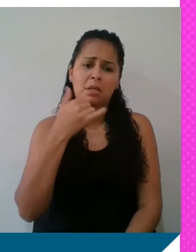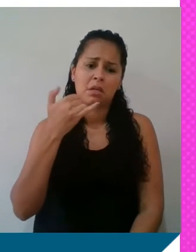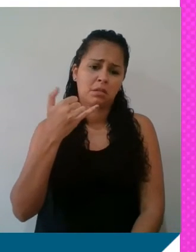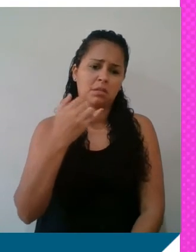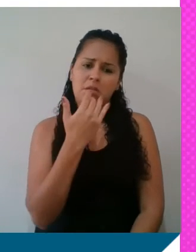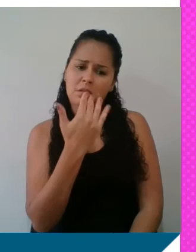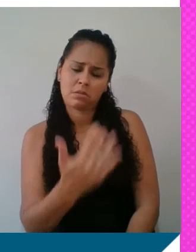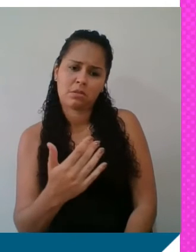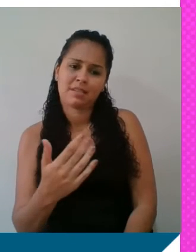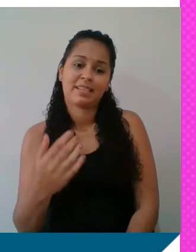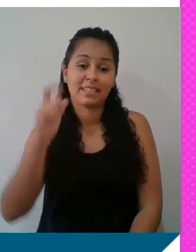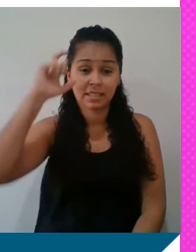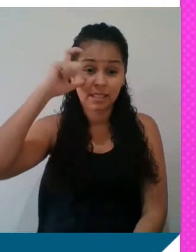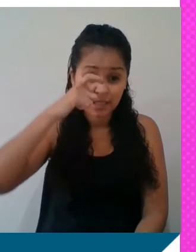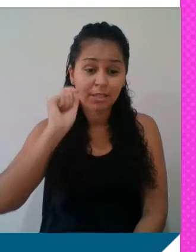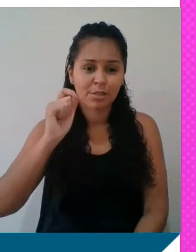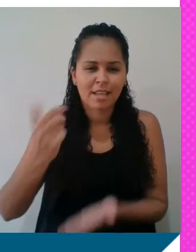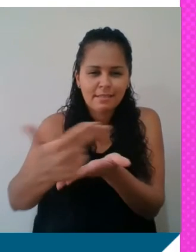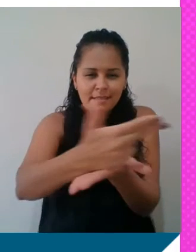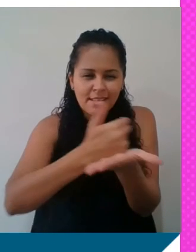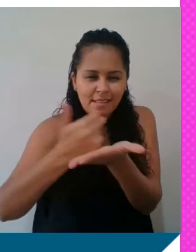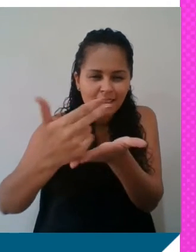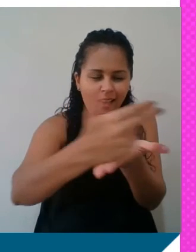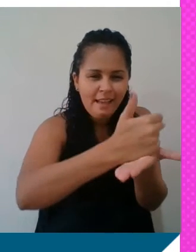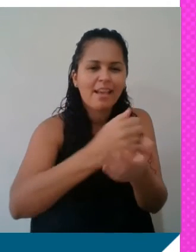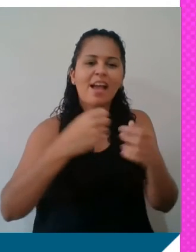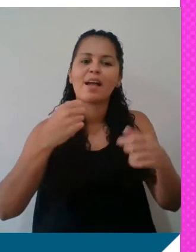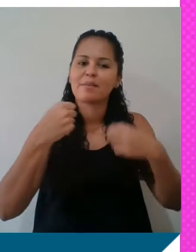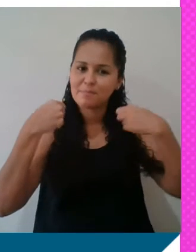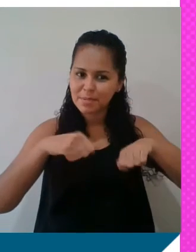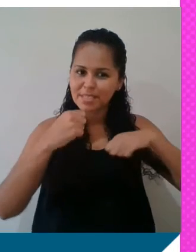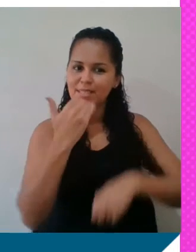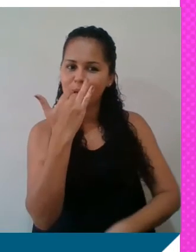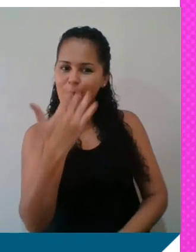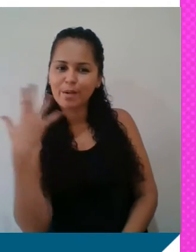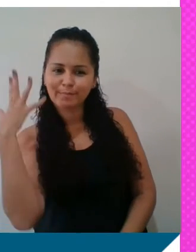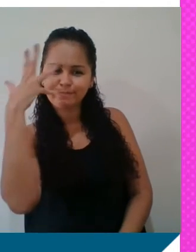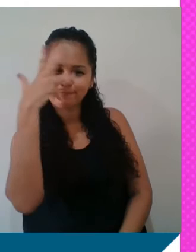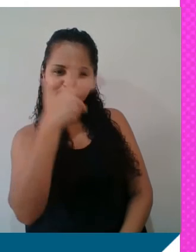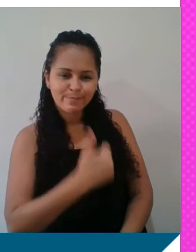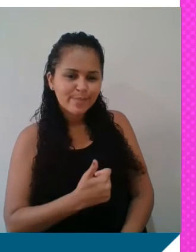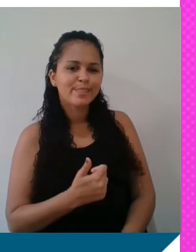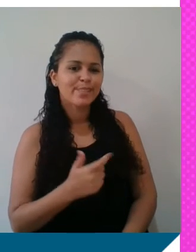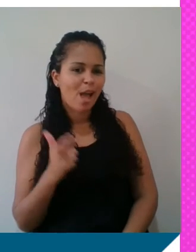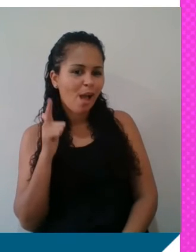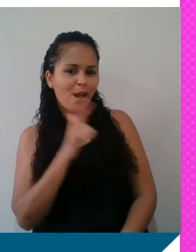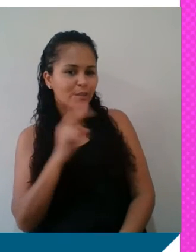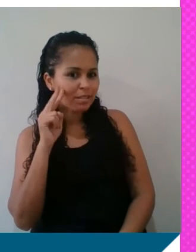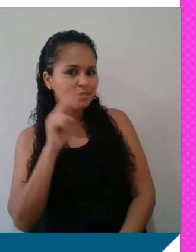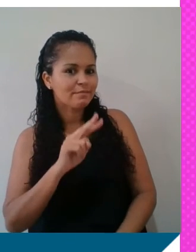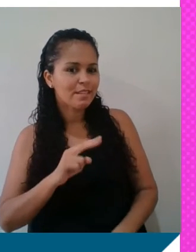também. É interessante que você desenhe, que você destaque, né? Então, ele precisa ficar bem colorido, bem bonito para você conseguir,